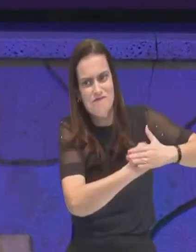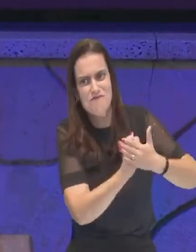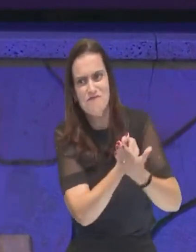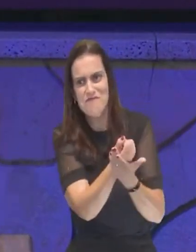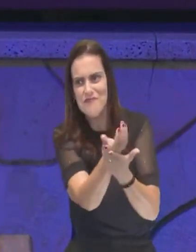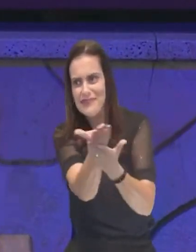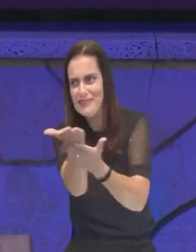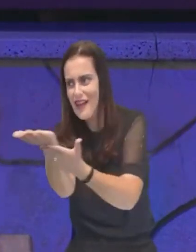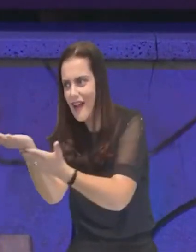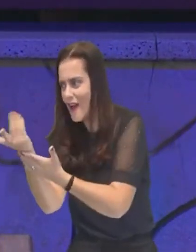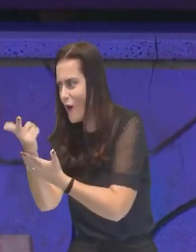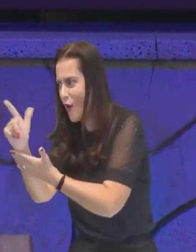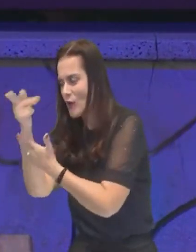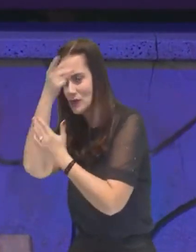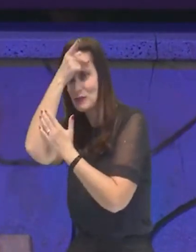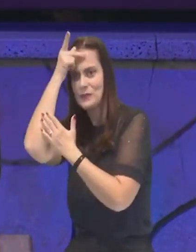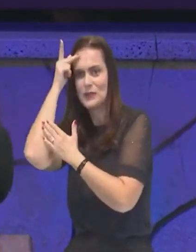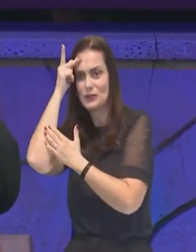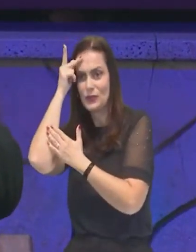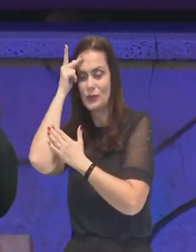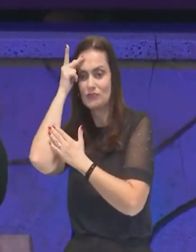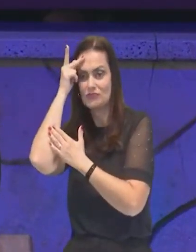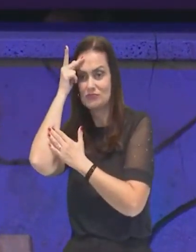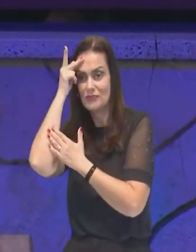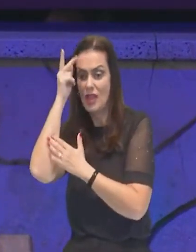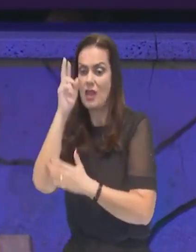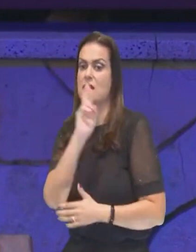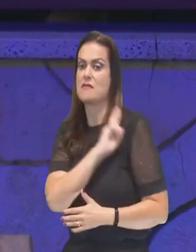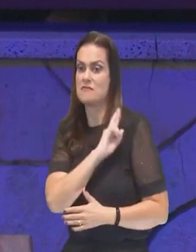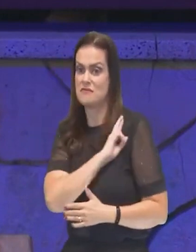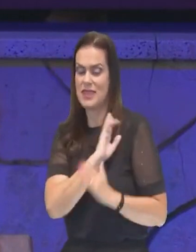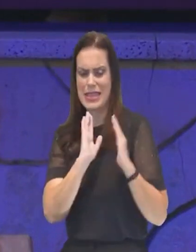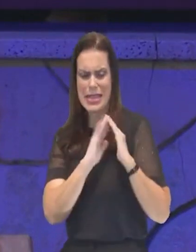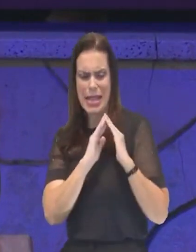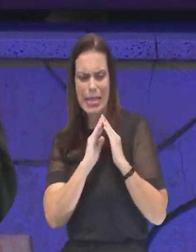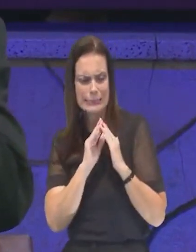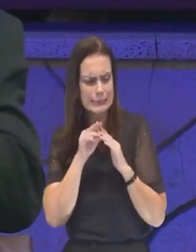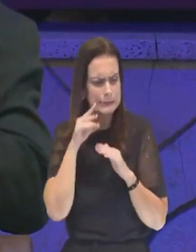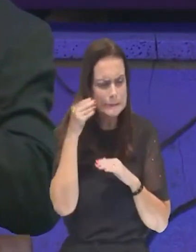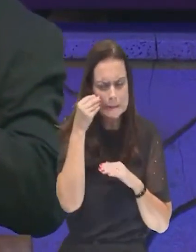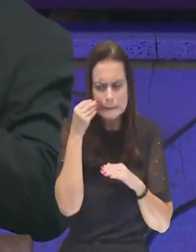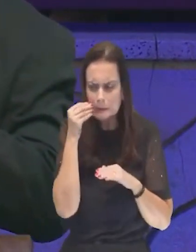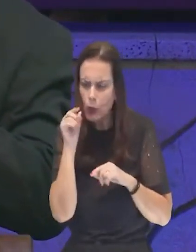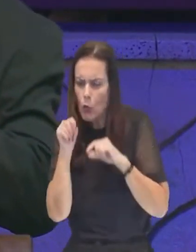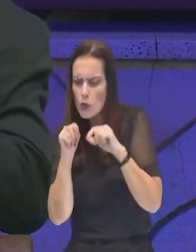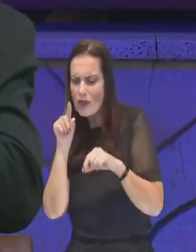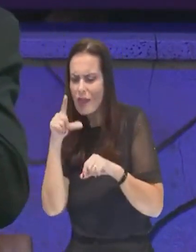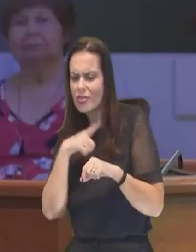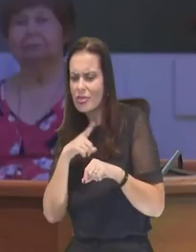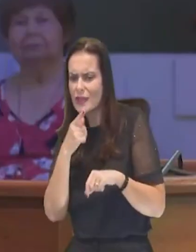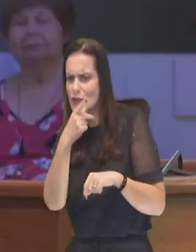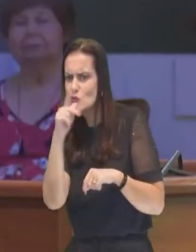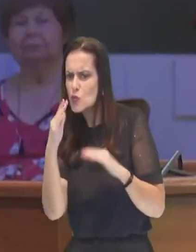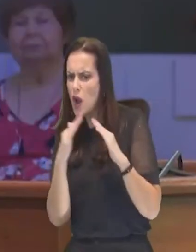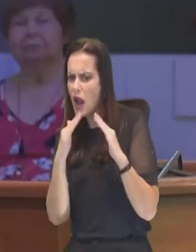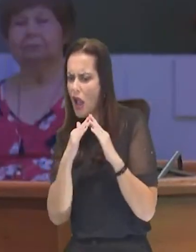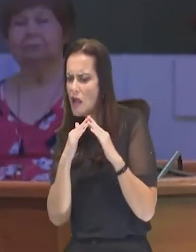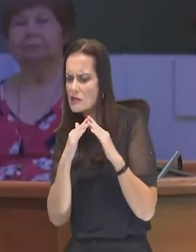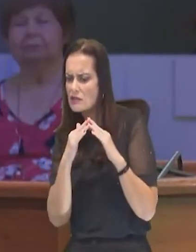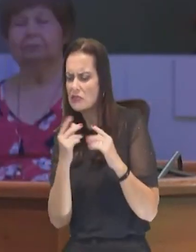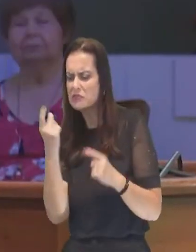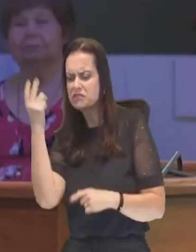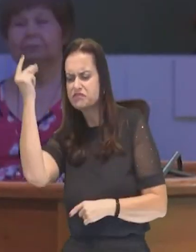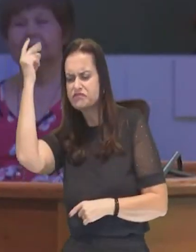isso aqui como uma tarefa de casa, queridos. Chegando em casa, vejam de fato o que você tem, que está lá